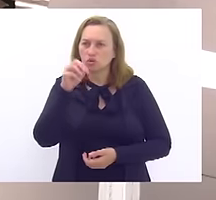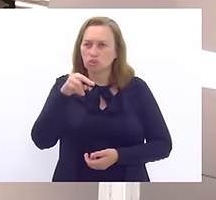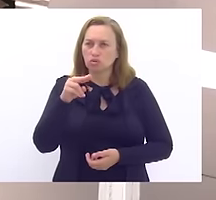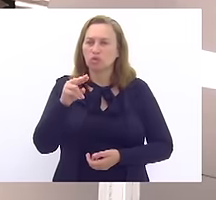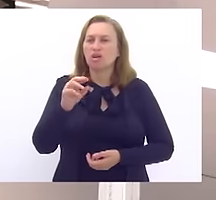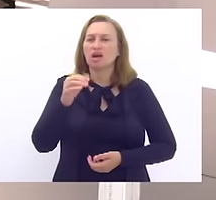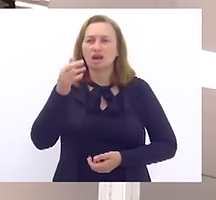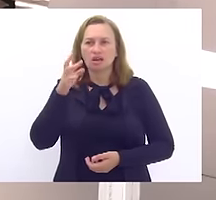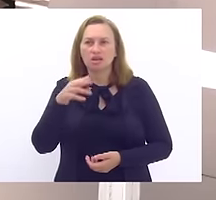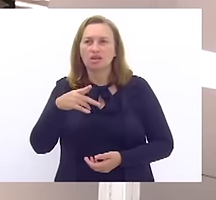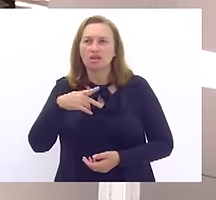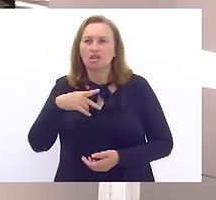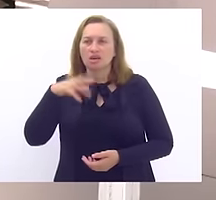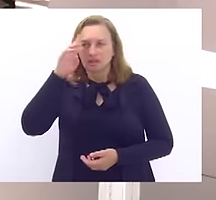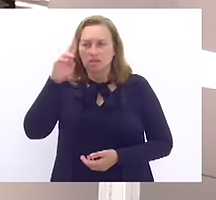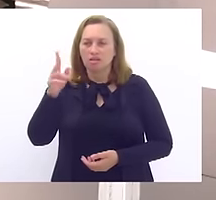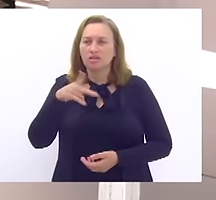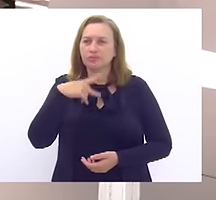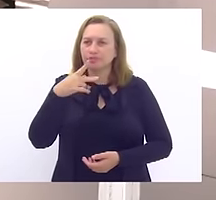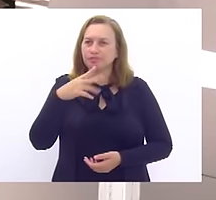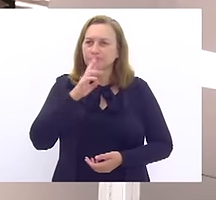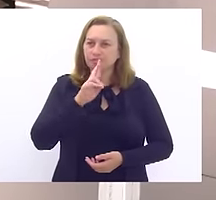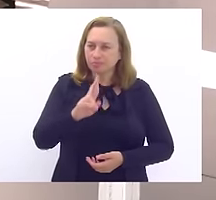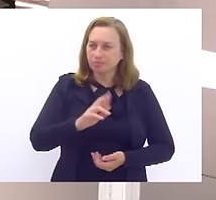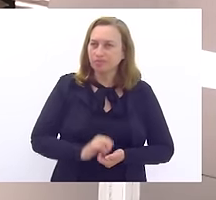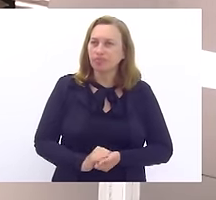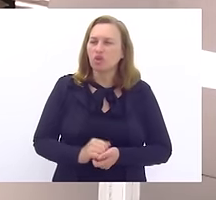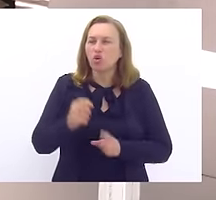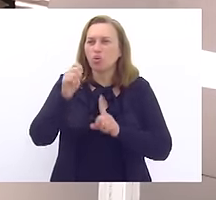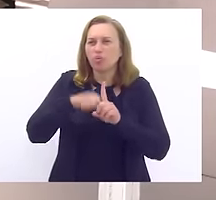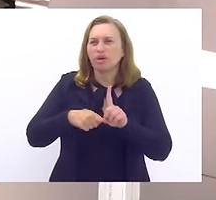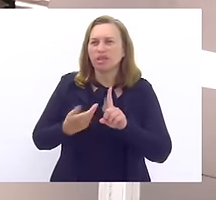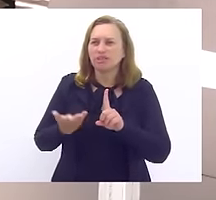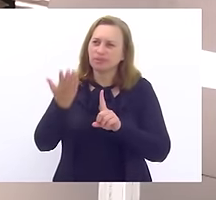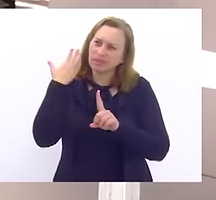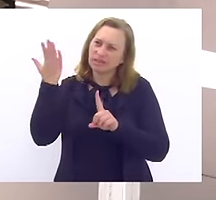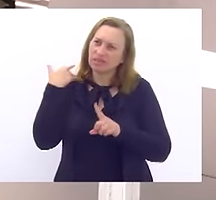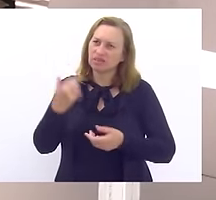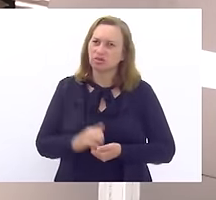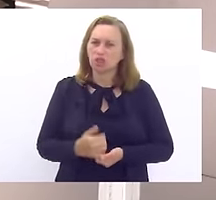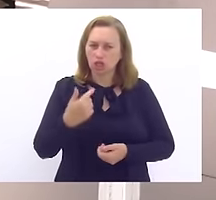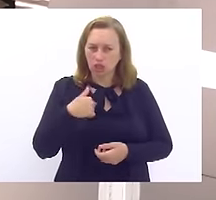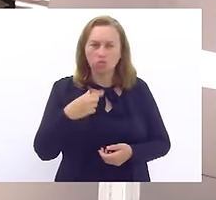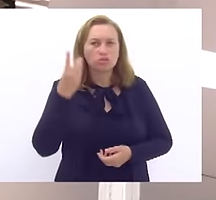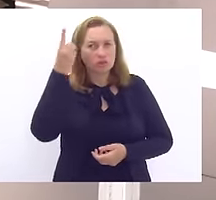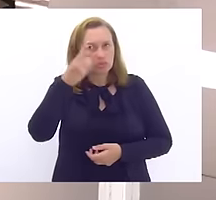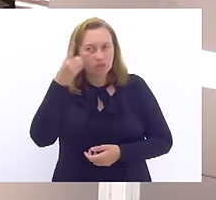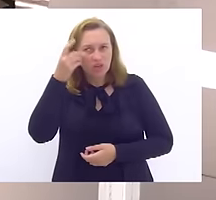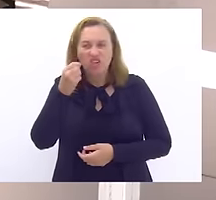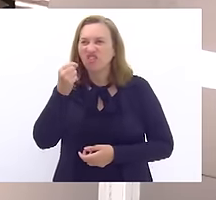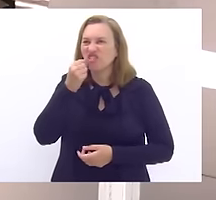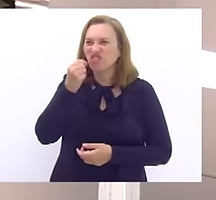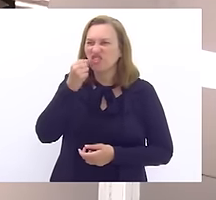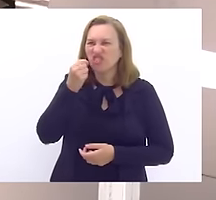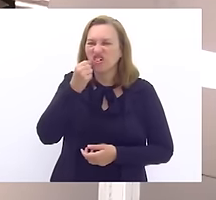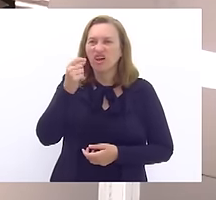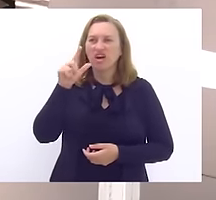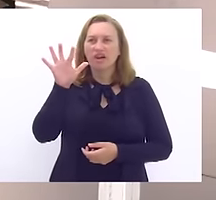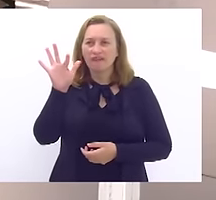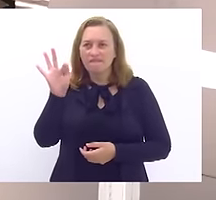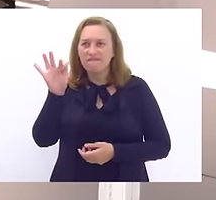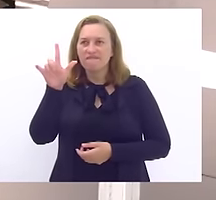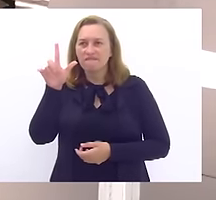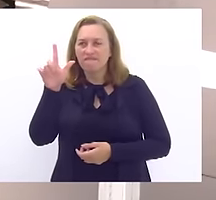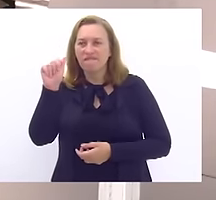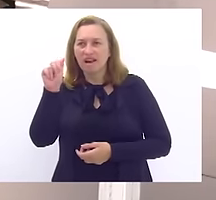a mais ou menos um mês atrás eu Deputado Giovani Ratinho junto com a Flávia que ela está